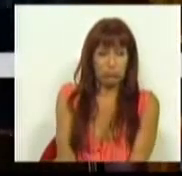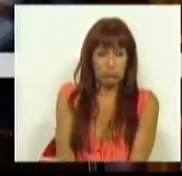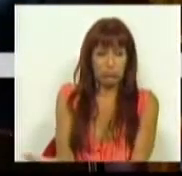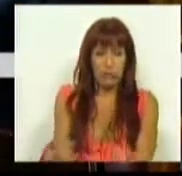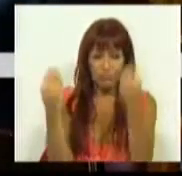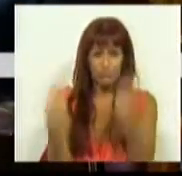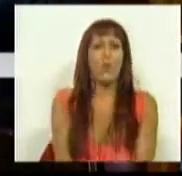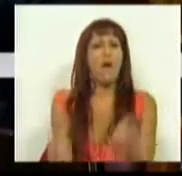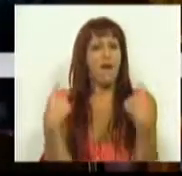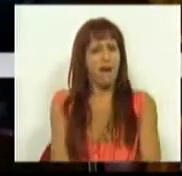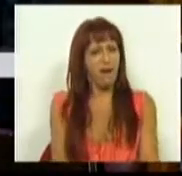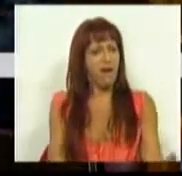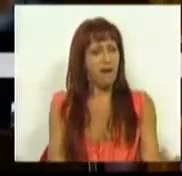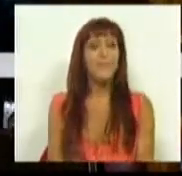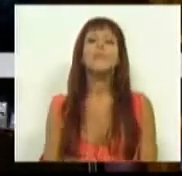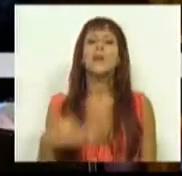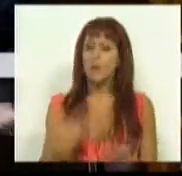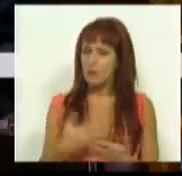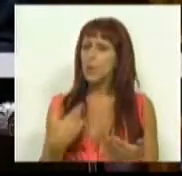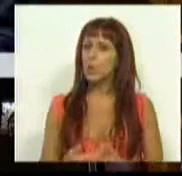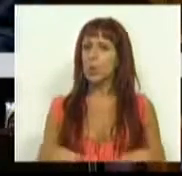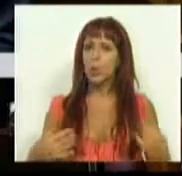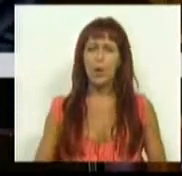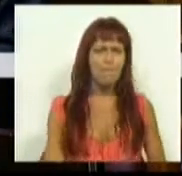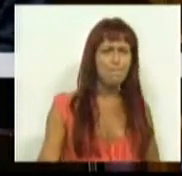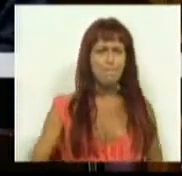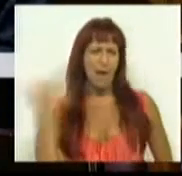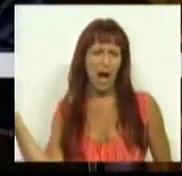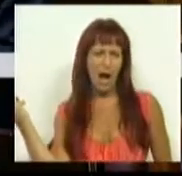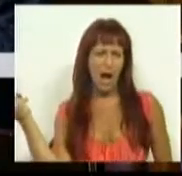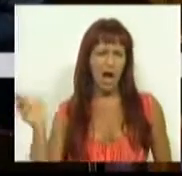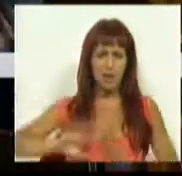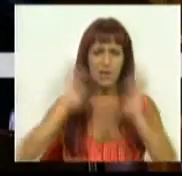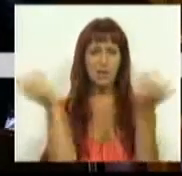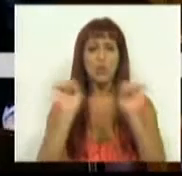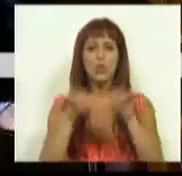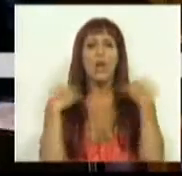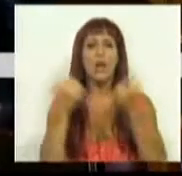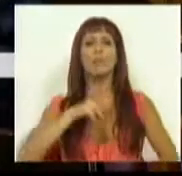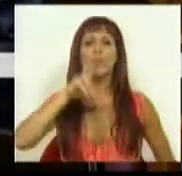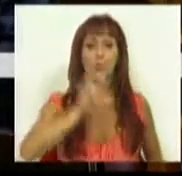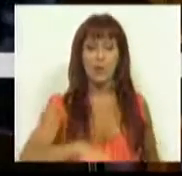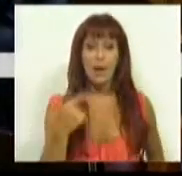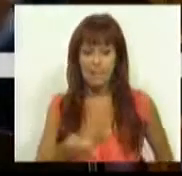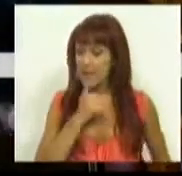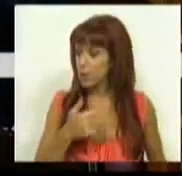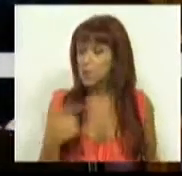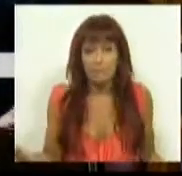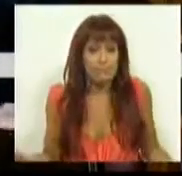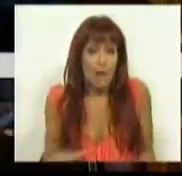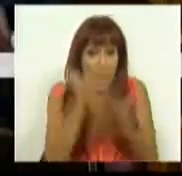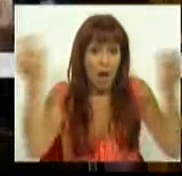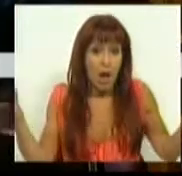era injusta e que provocou a indignação geral na sociedade portuguesa. Essa medida,